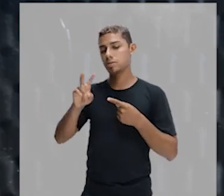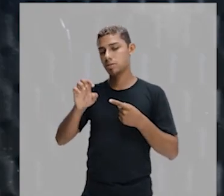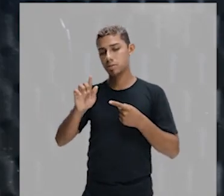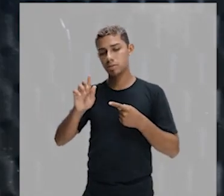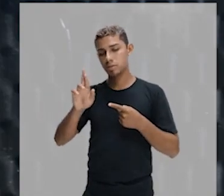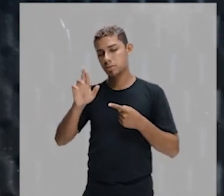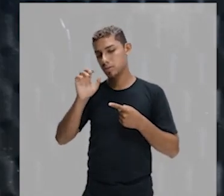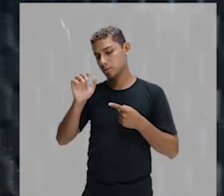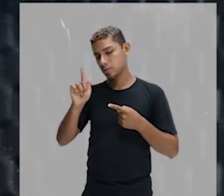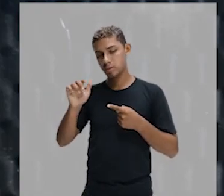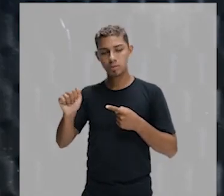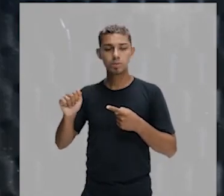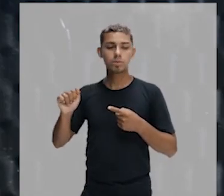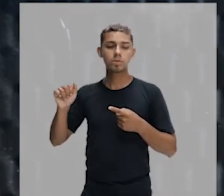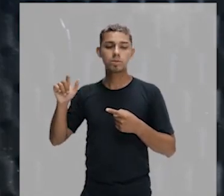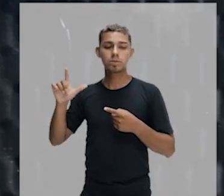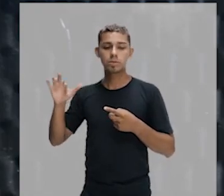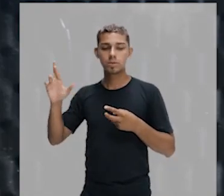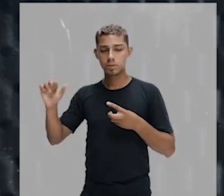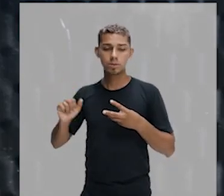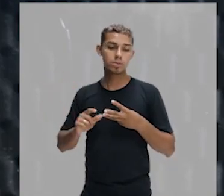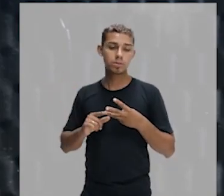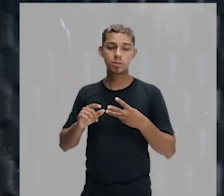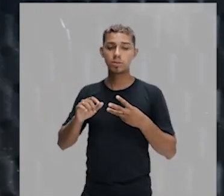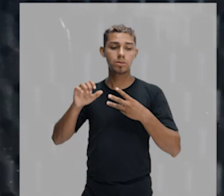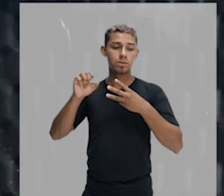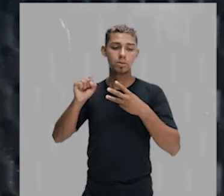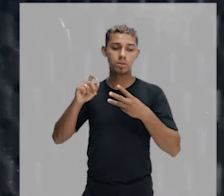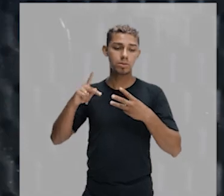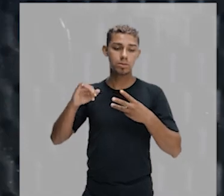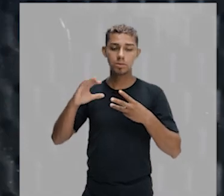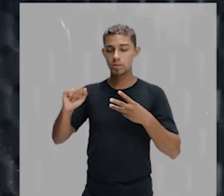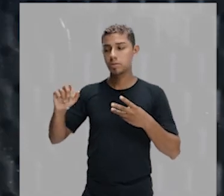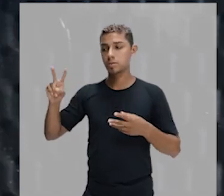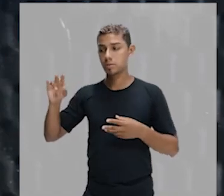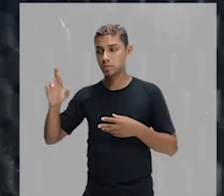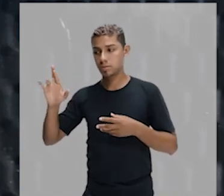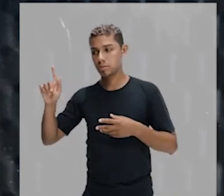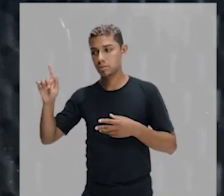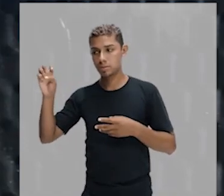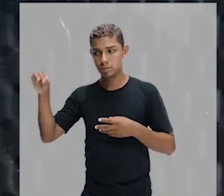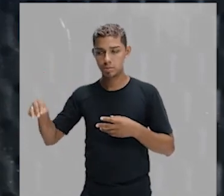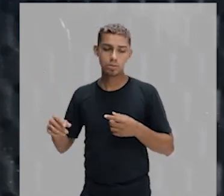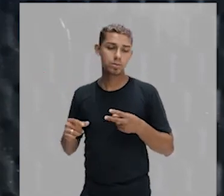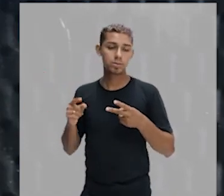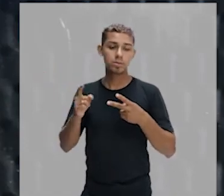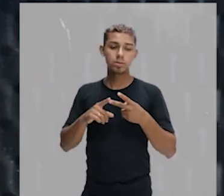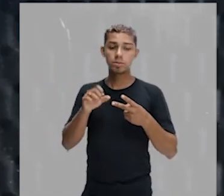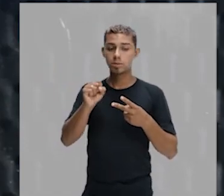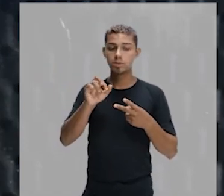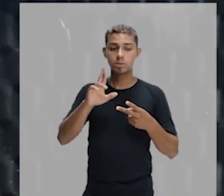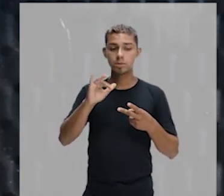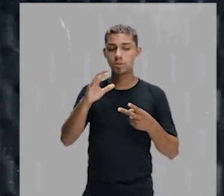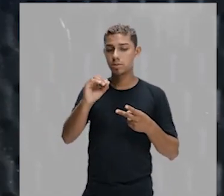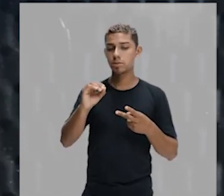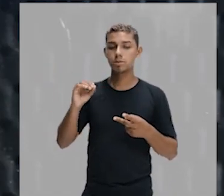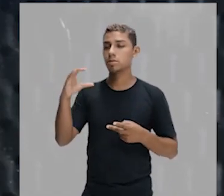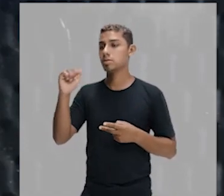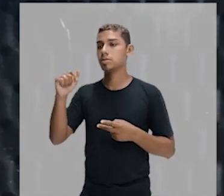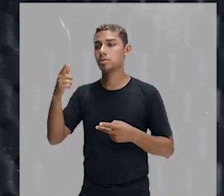Lira, certo? A Spica lá de Virgem, constelação de Virgem, a Sirius lá de Cão Maior, tá ok?